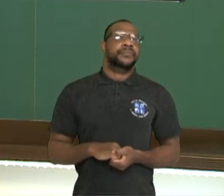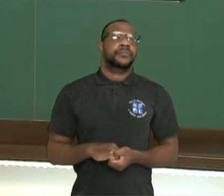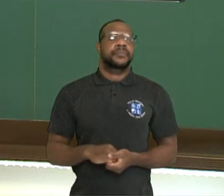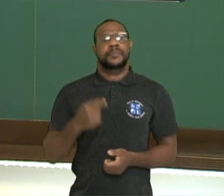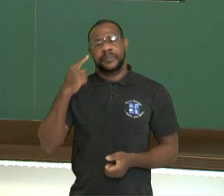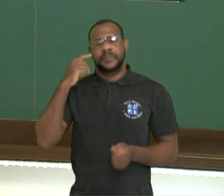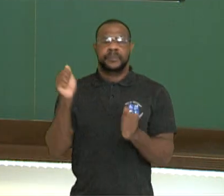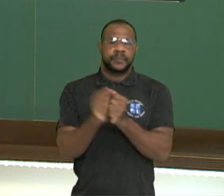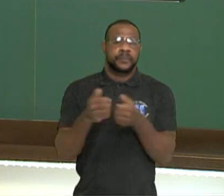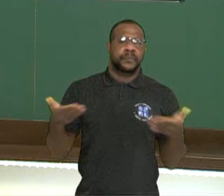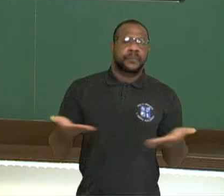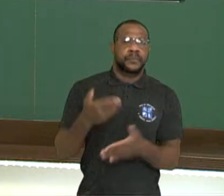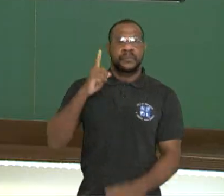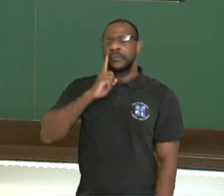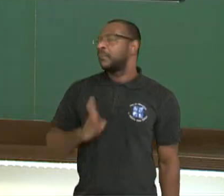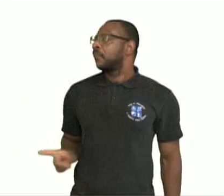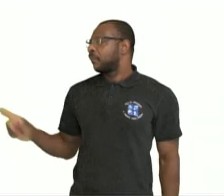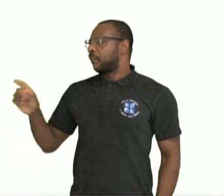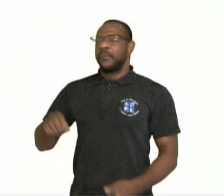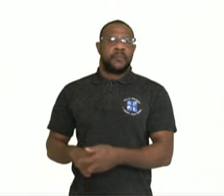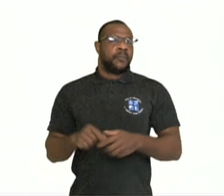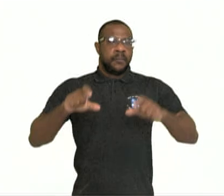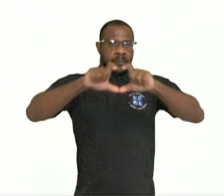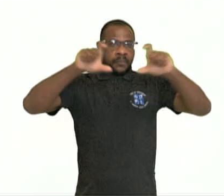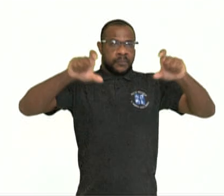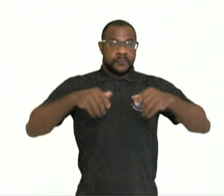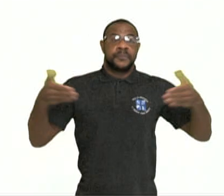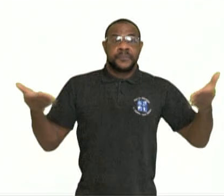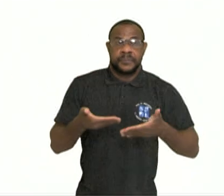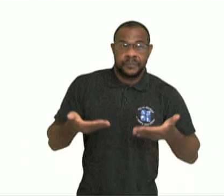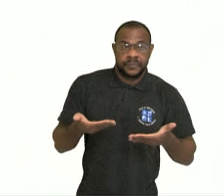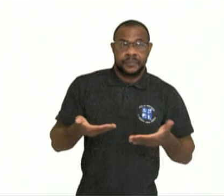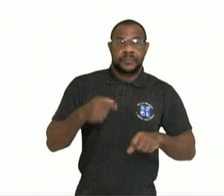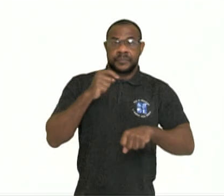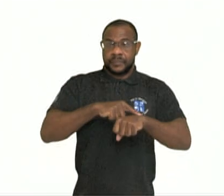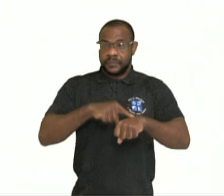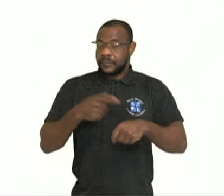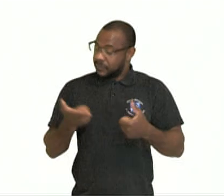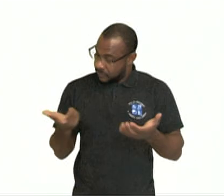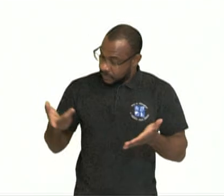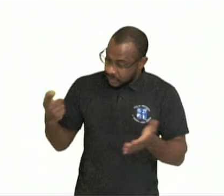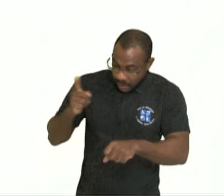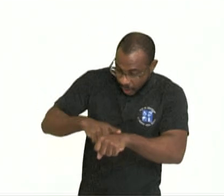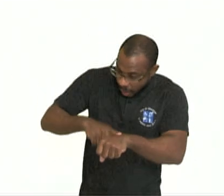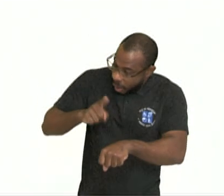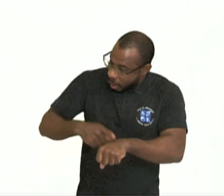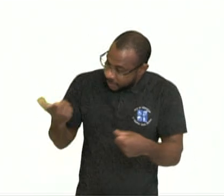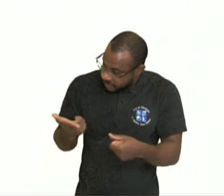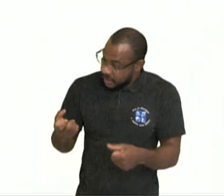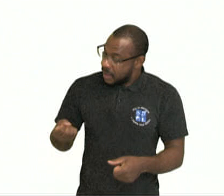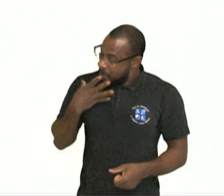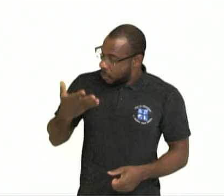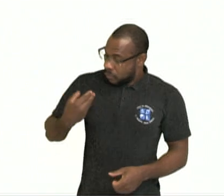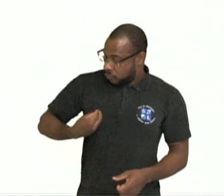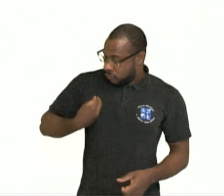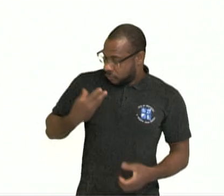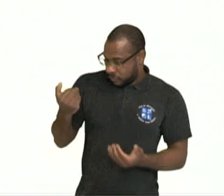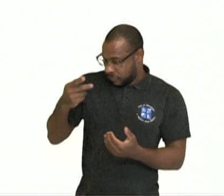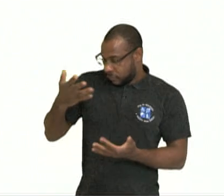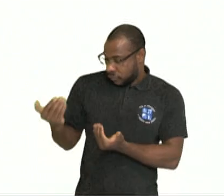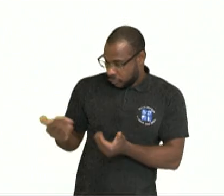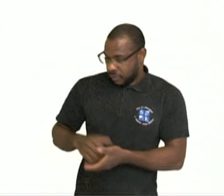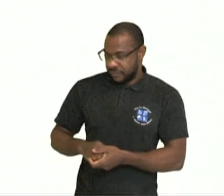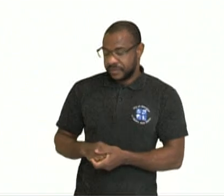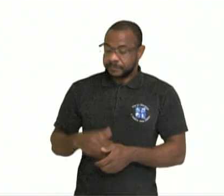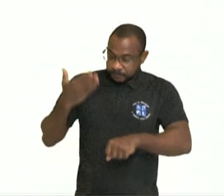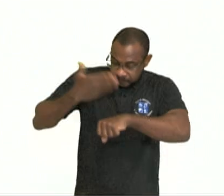Pensando juntos, temos aqui novos trechos. Agora é hora de ser um bom jovem e de as colocar em prática.